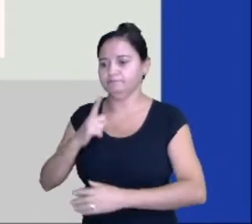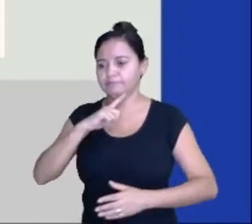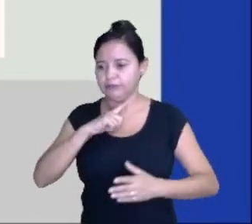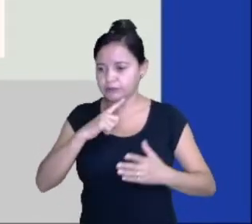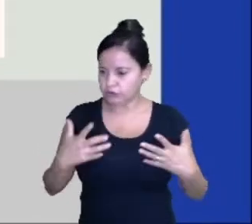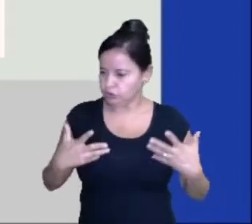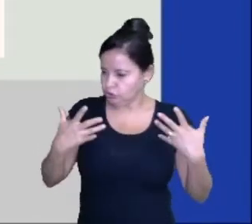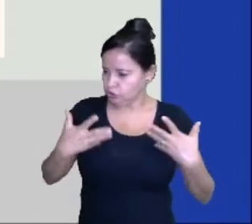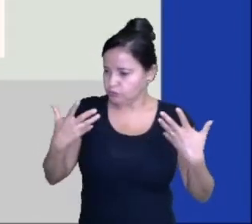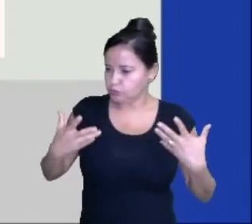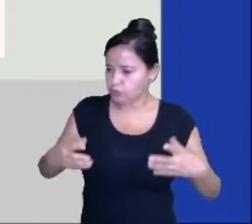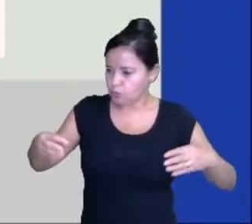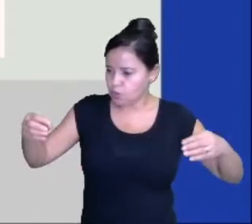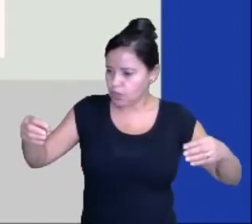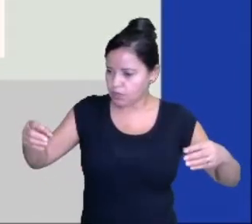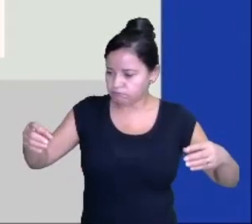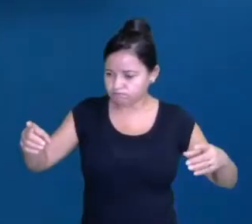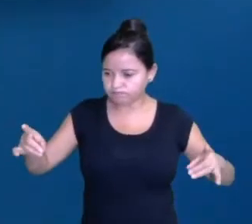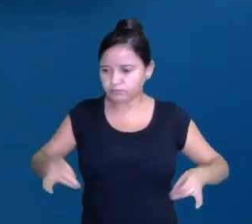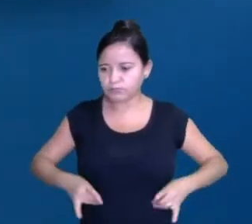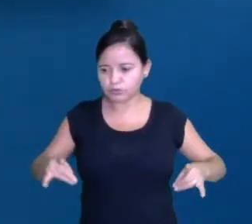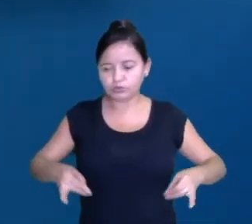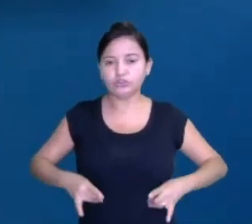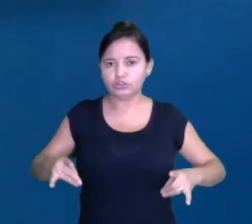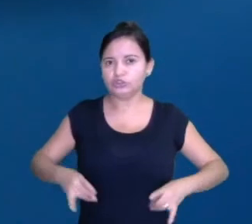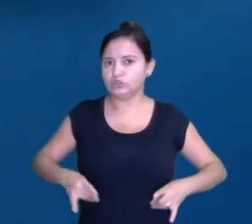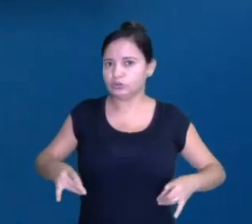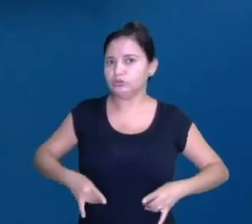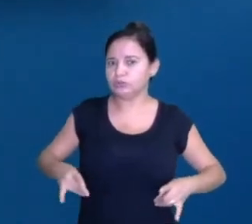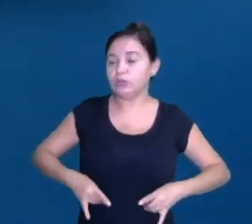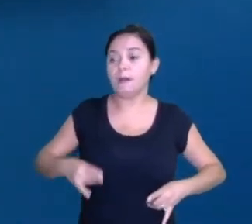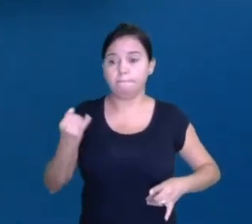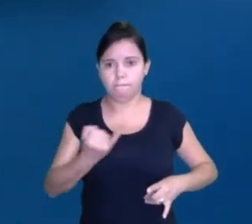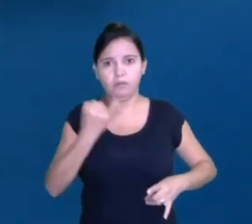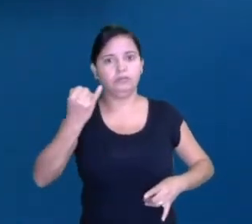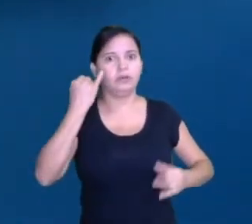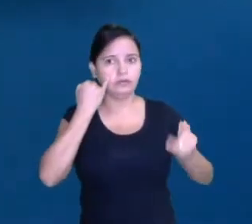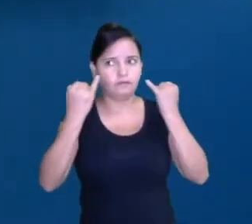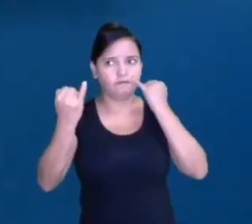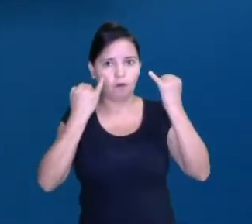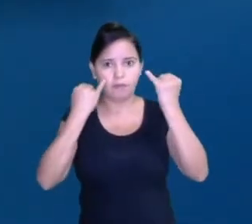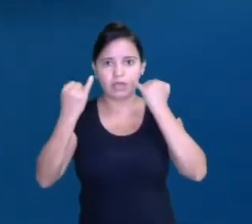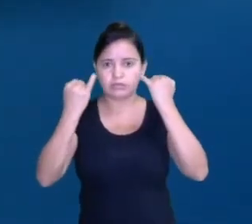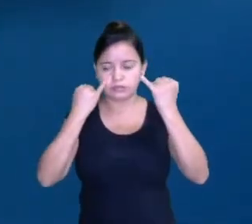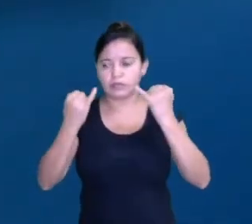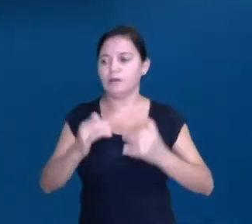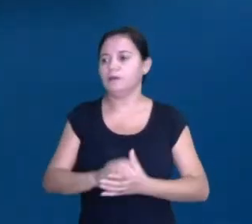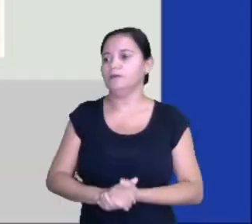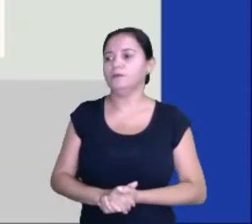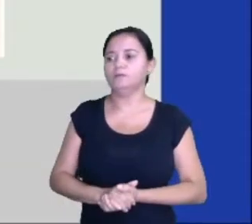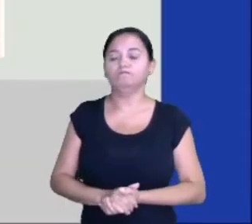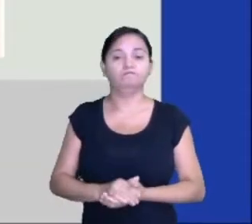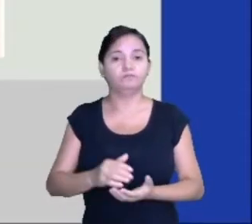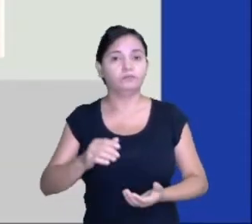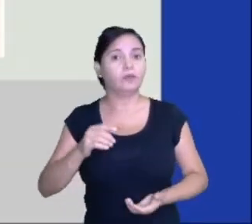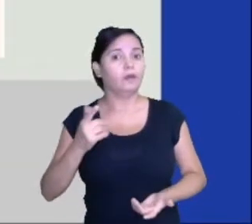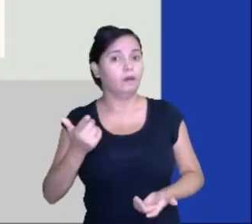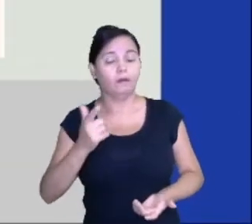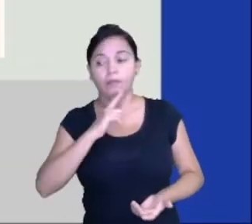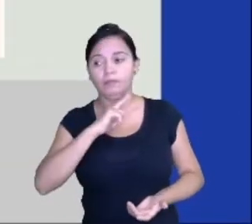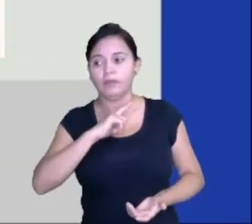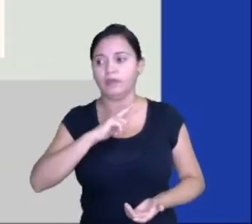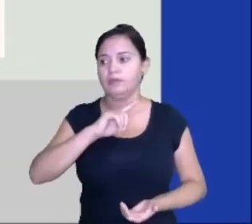estimula a produção de estrógeno. É bom a gente guardar essa informação, tá? É importantíssimo. O FSH estimula a produção de estrógeno e o